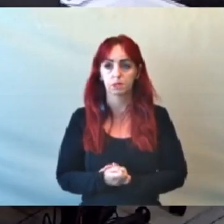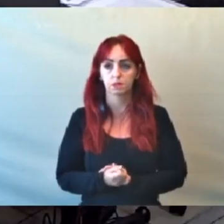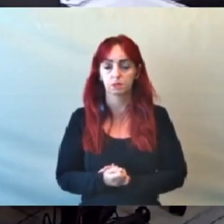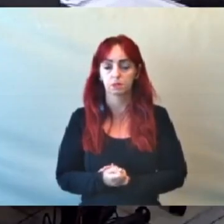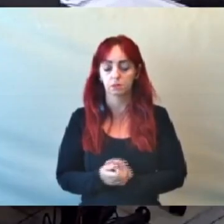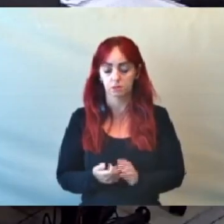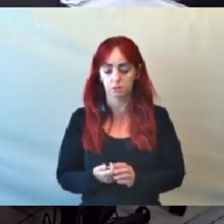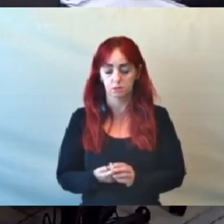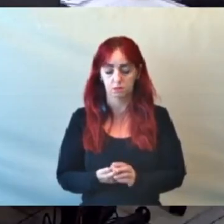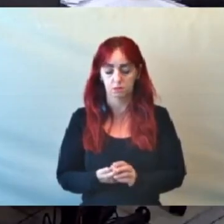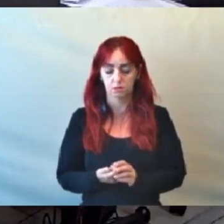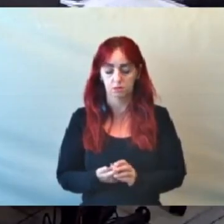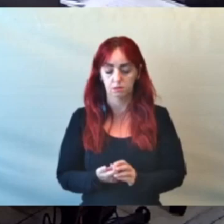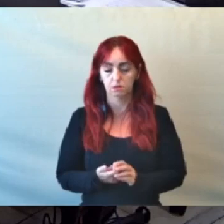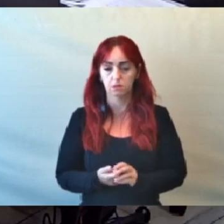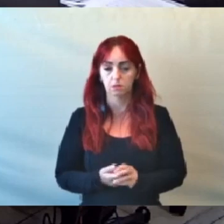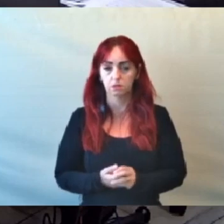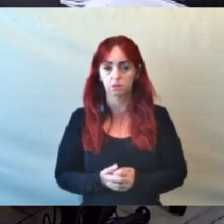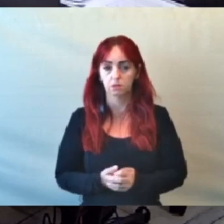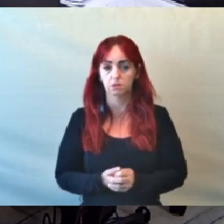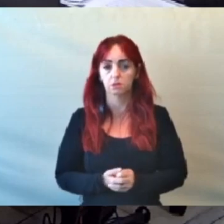Como vota...